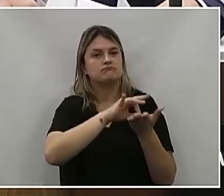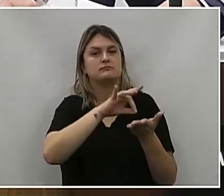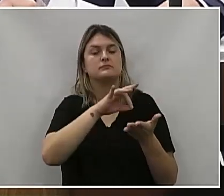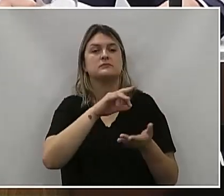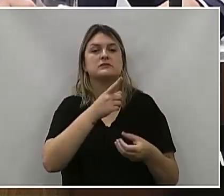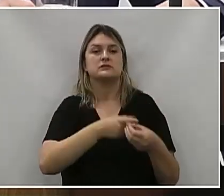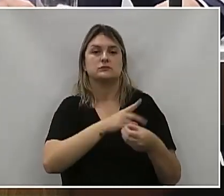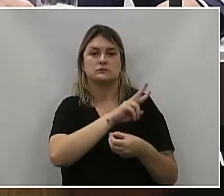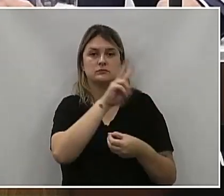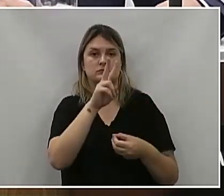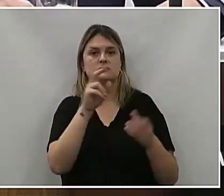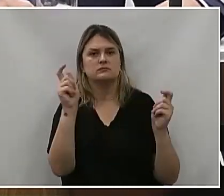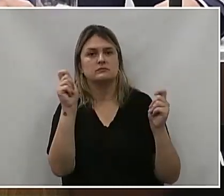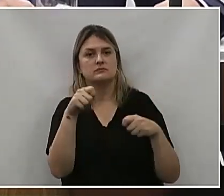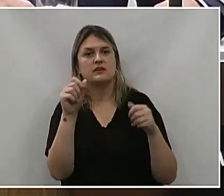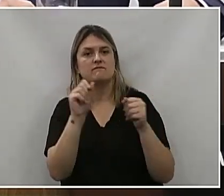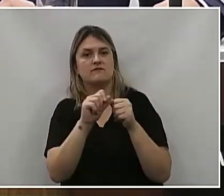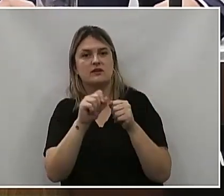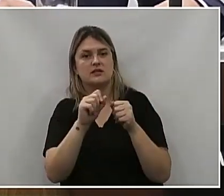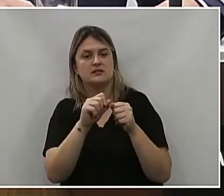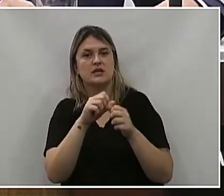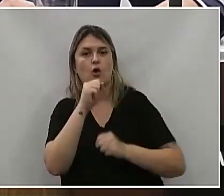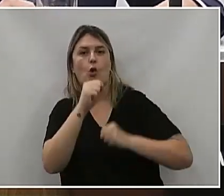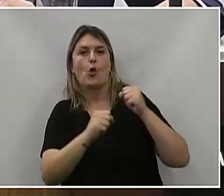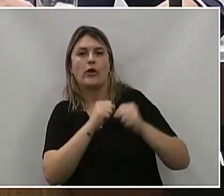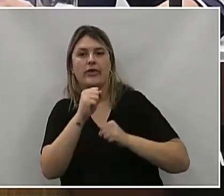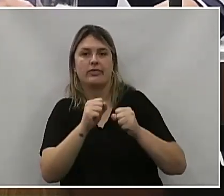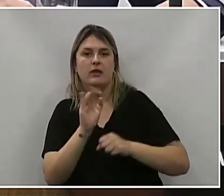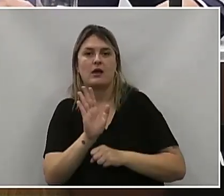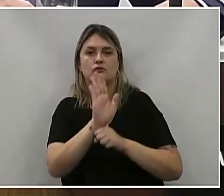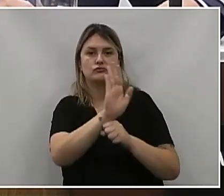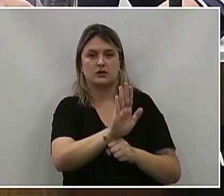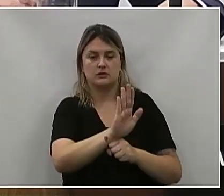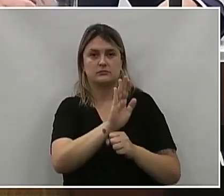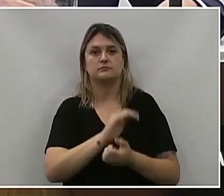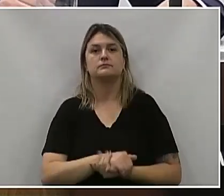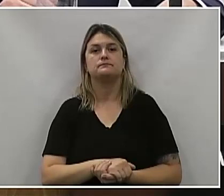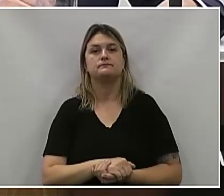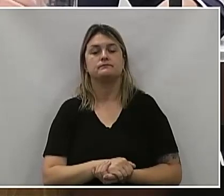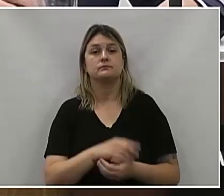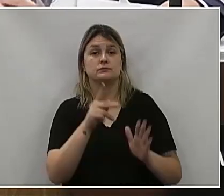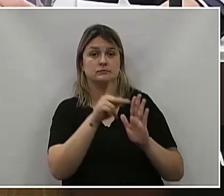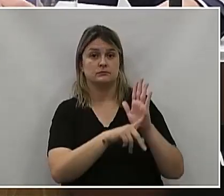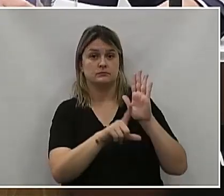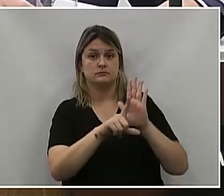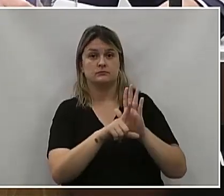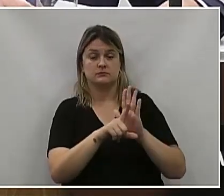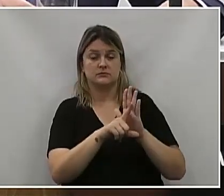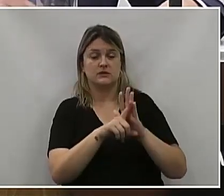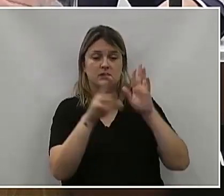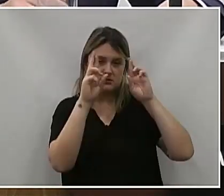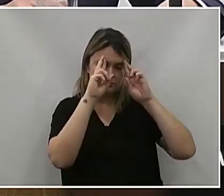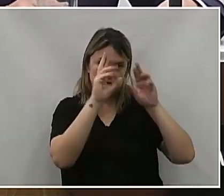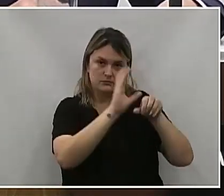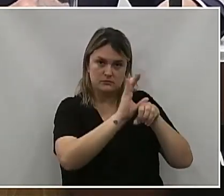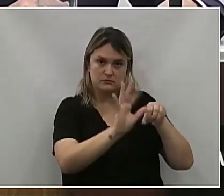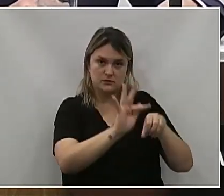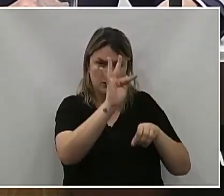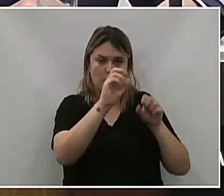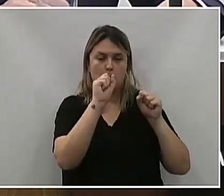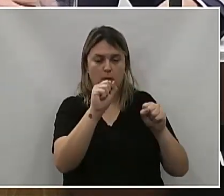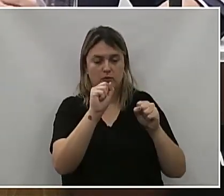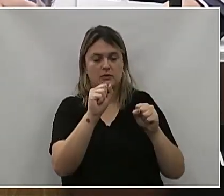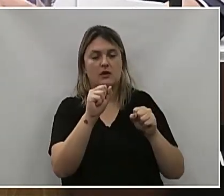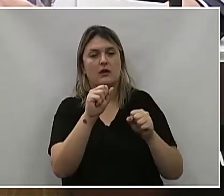Vitória e autoriza a realização de uma corrida beneficente. Fundamentação. O projeto de lei é legal e constitucional, devendo mesmo seguir